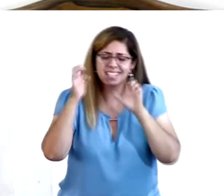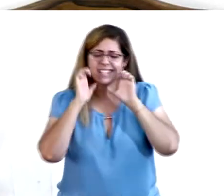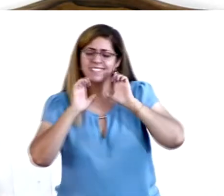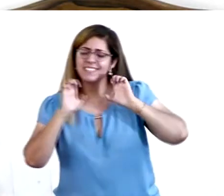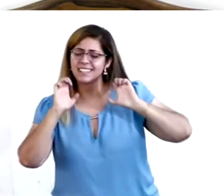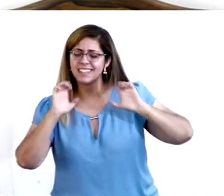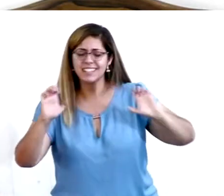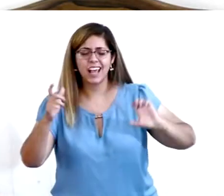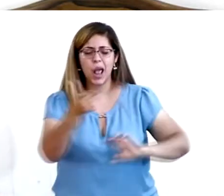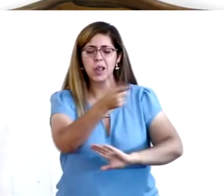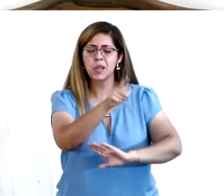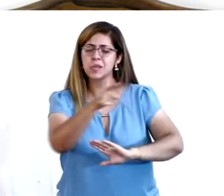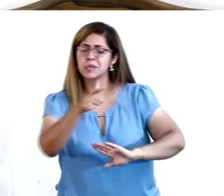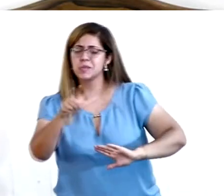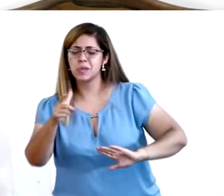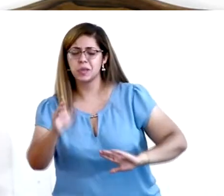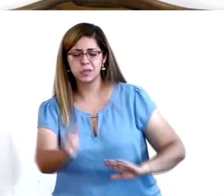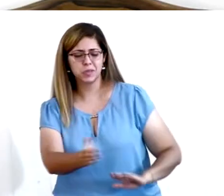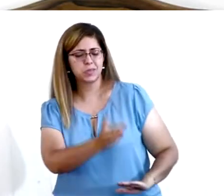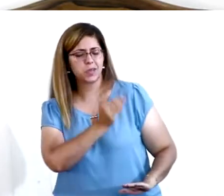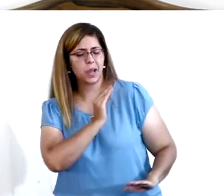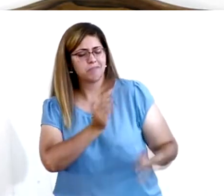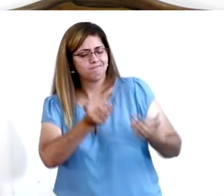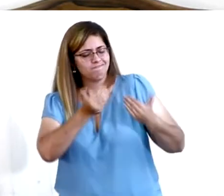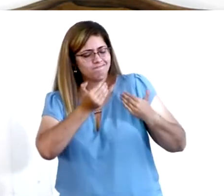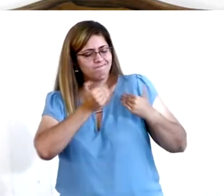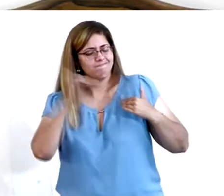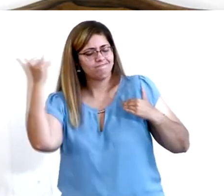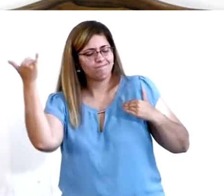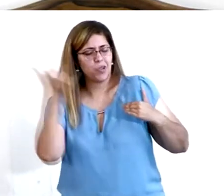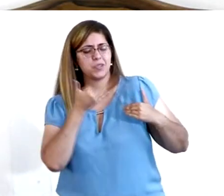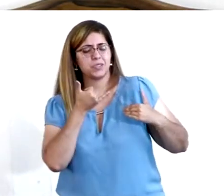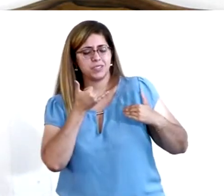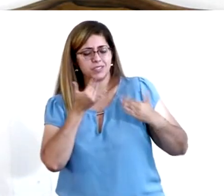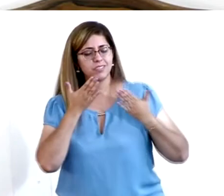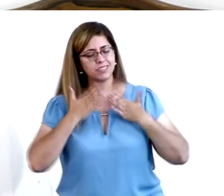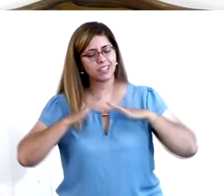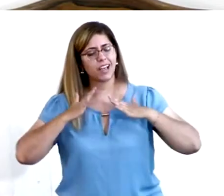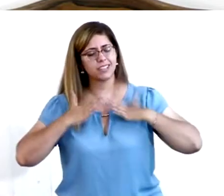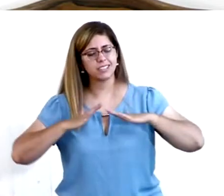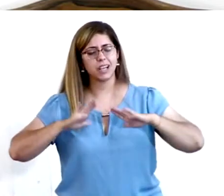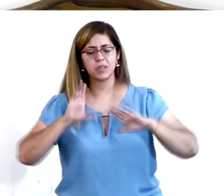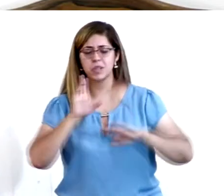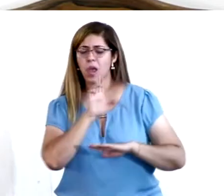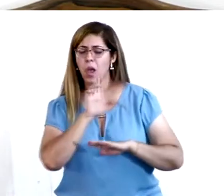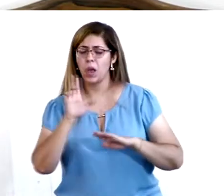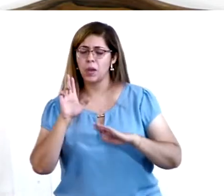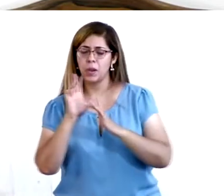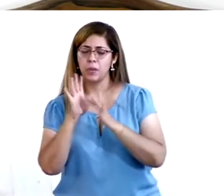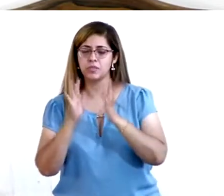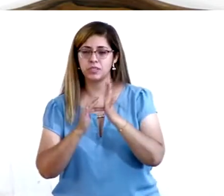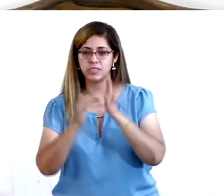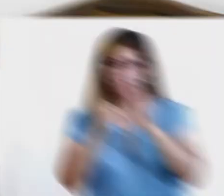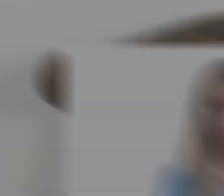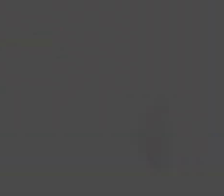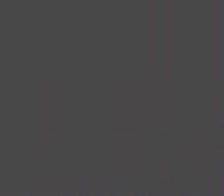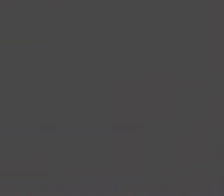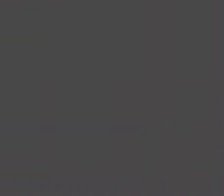palavra para que os nossos corações possam descansar em paz. Assim nós oramos em nome de Jesus.